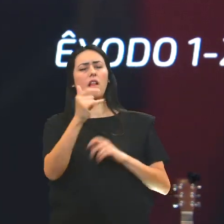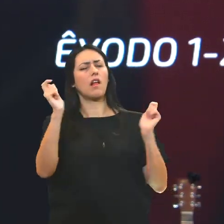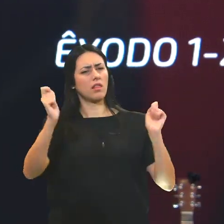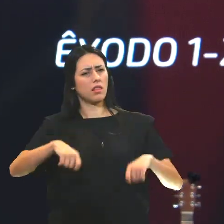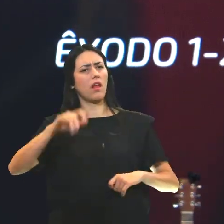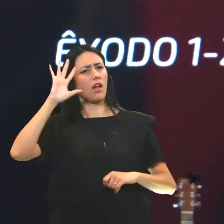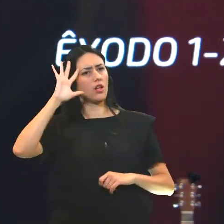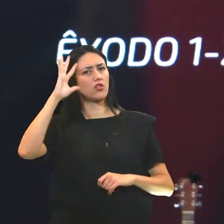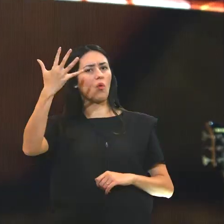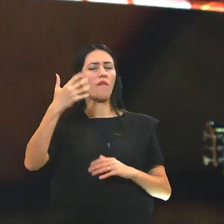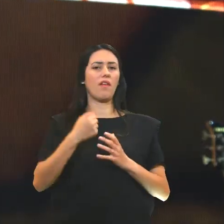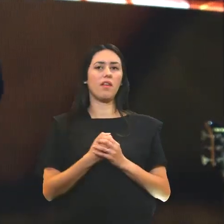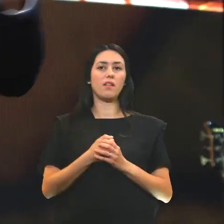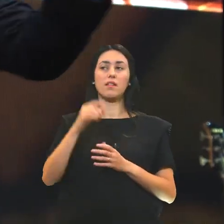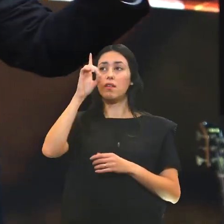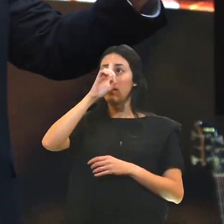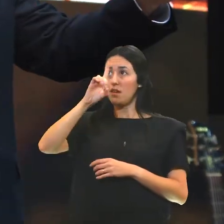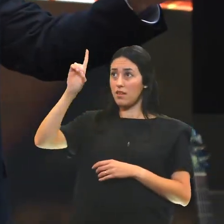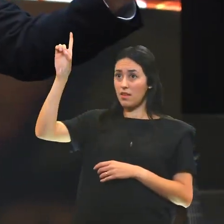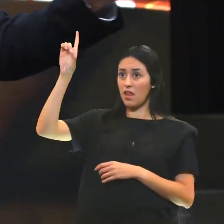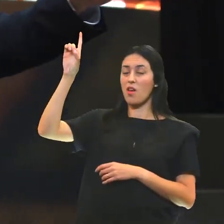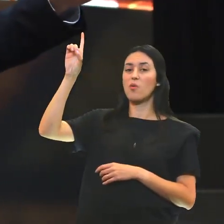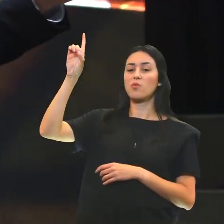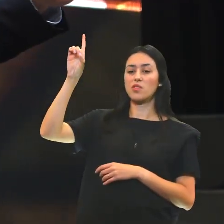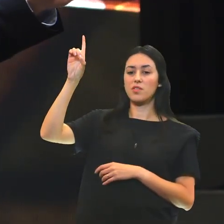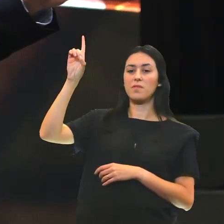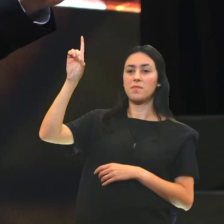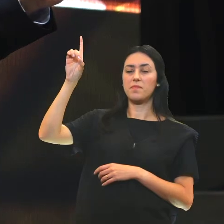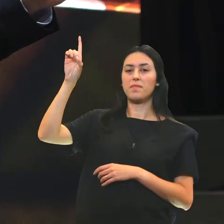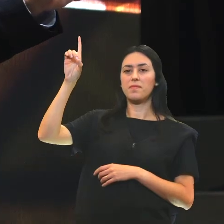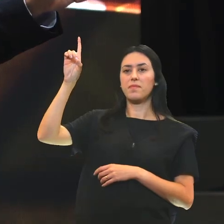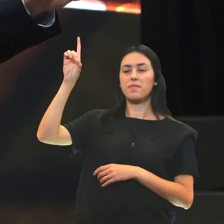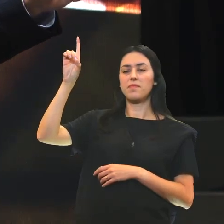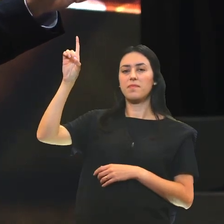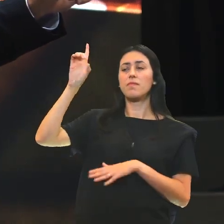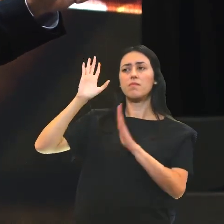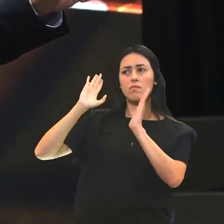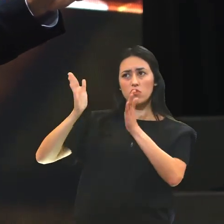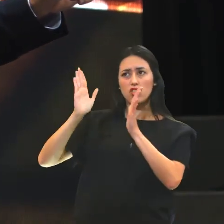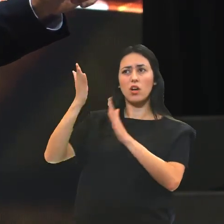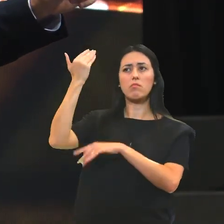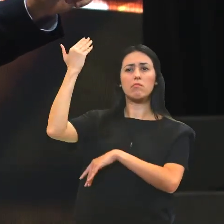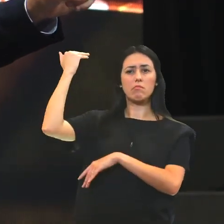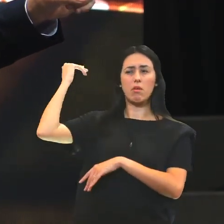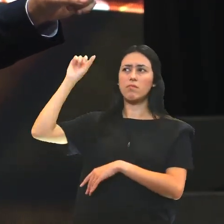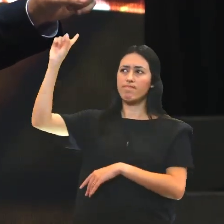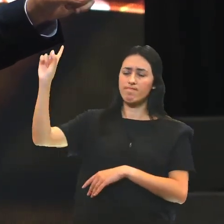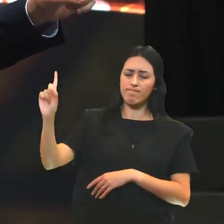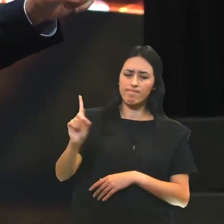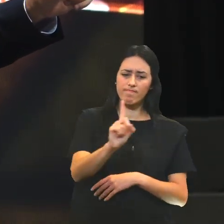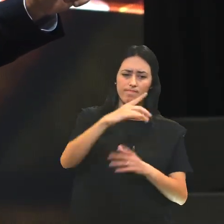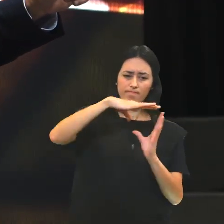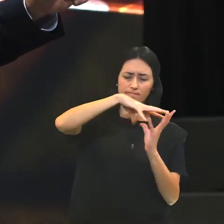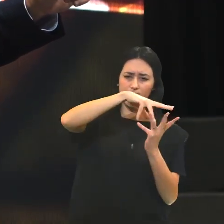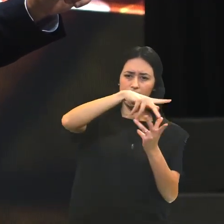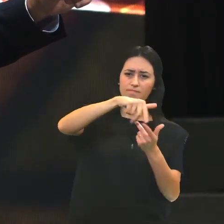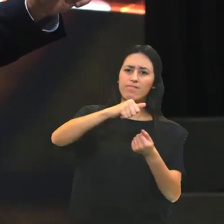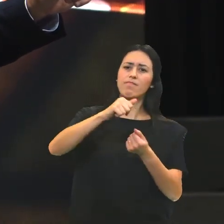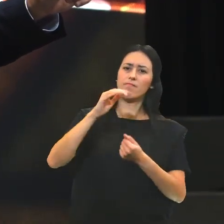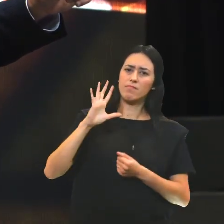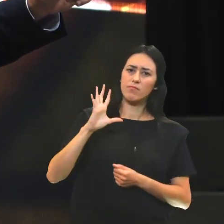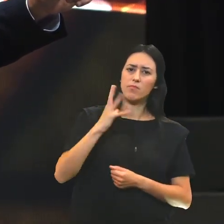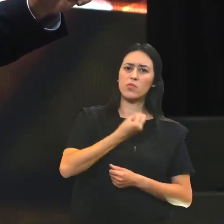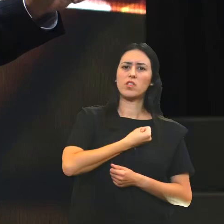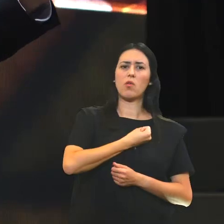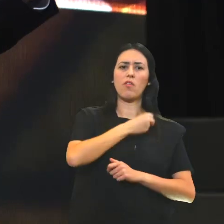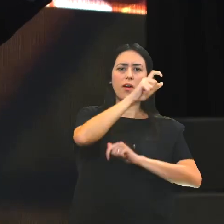O mesmo Deus que já desceu do céu para intervir na história humana,